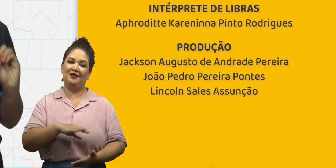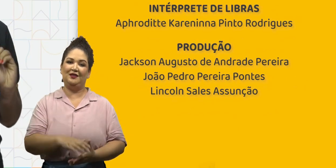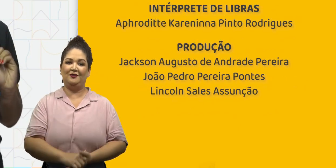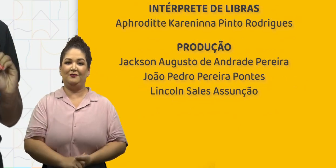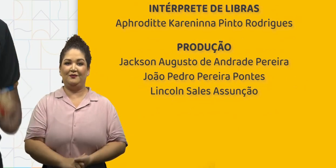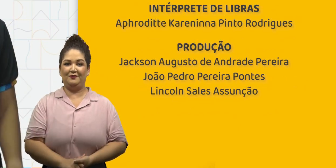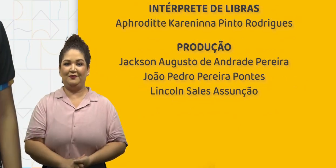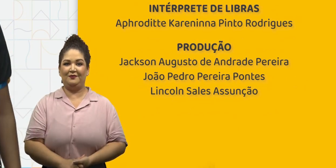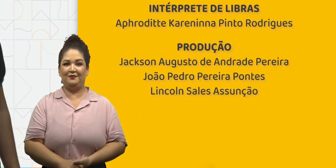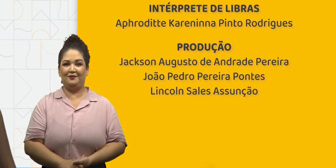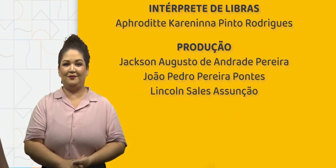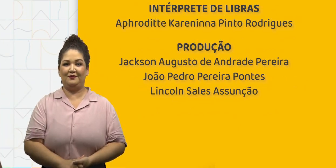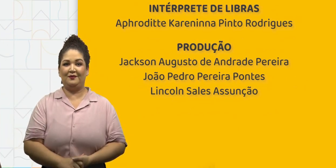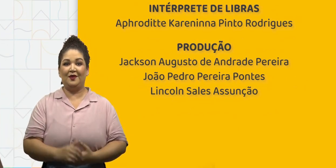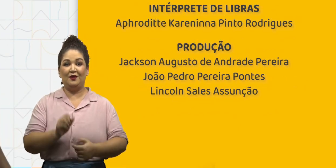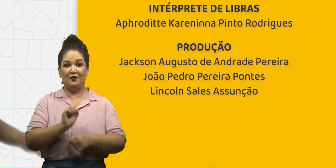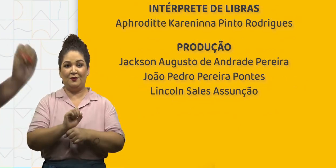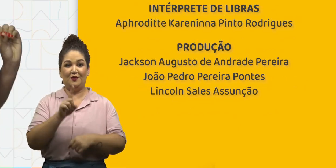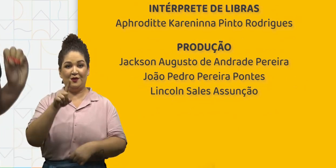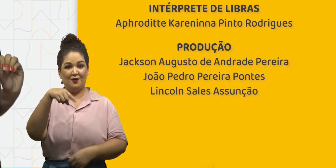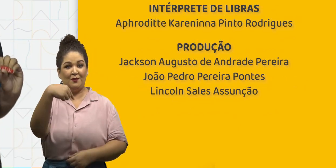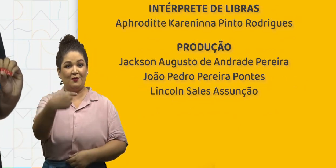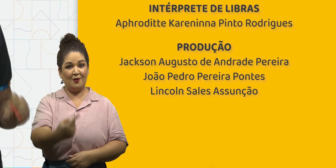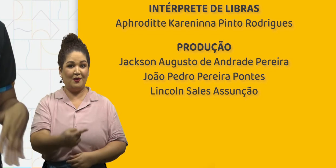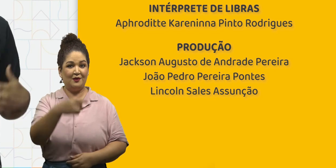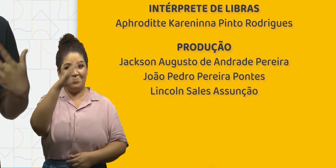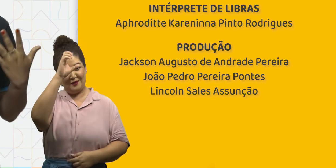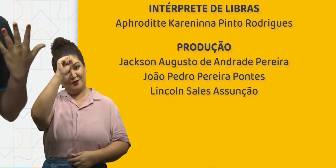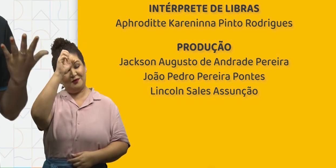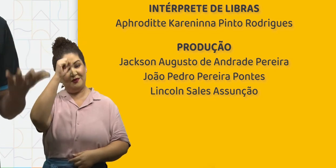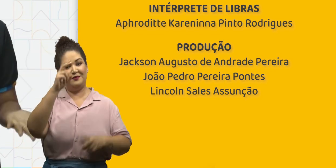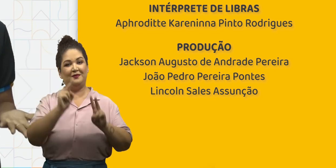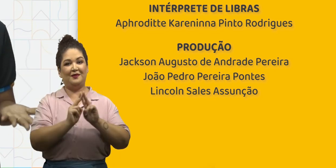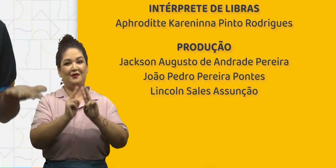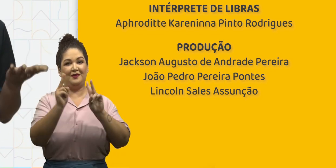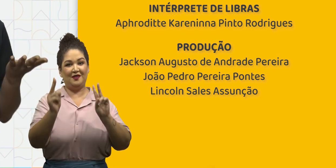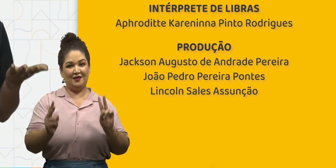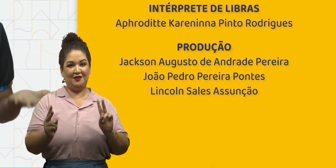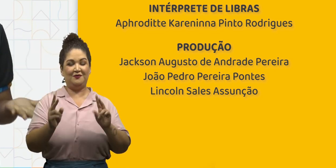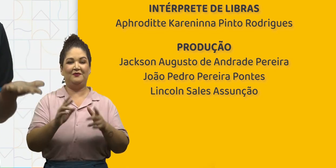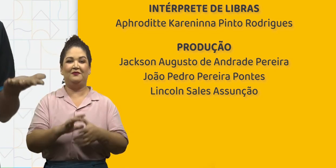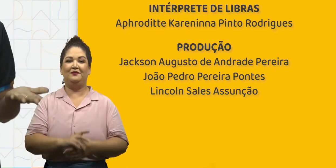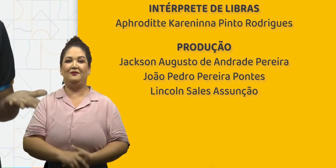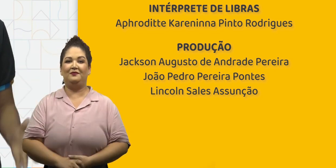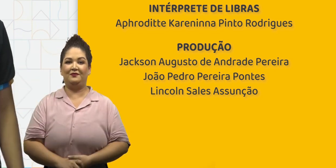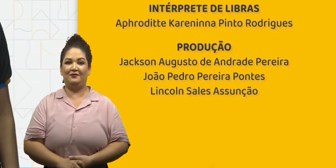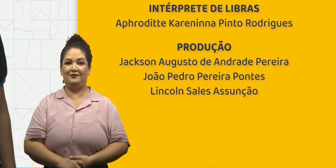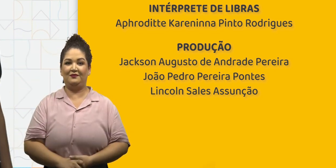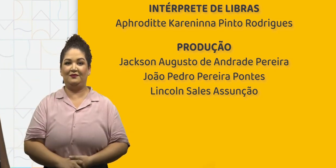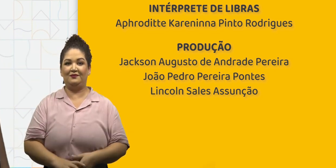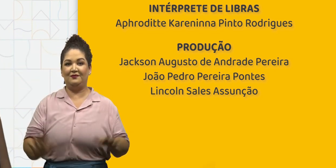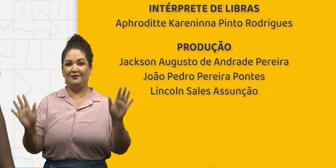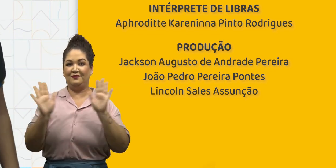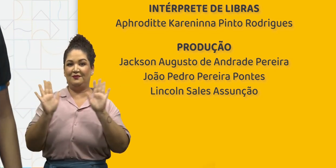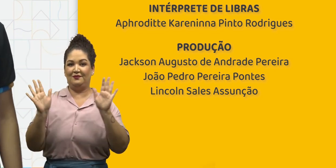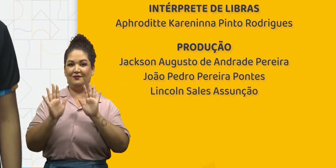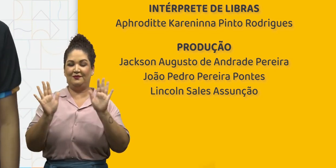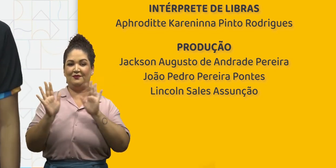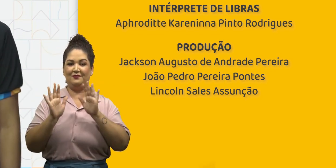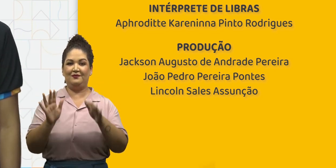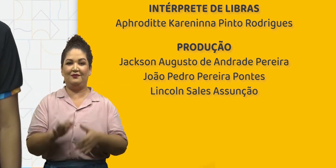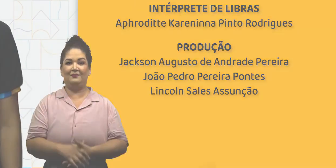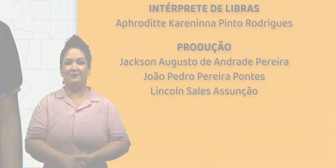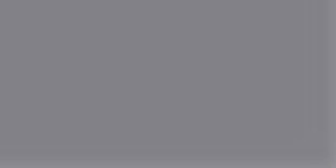aula por hoje. Conto com você no próximo Aprender Além da Escola. Tchau!